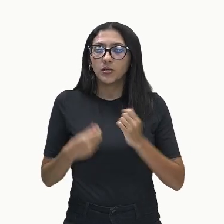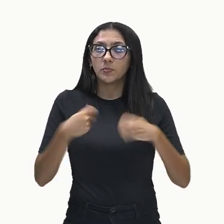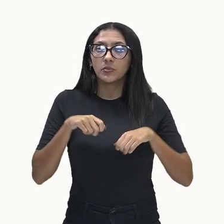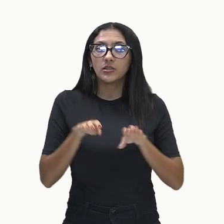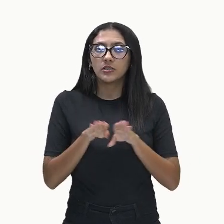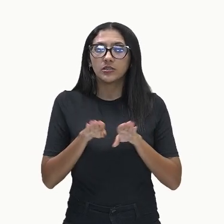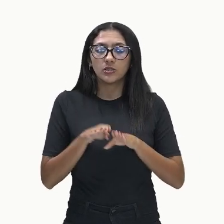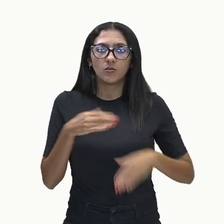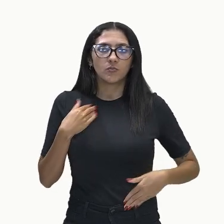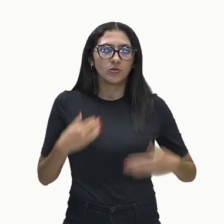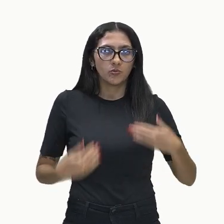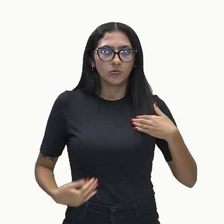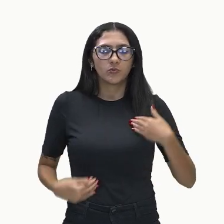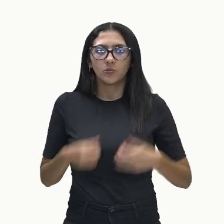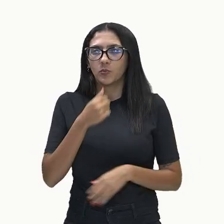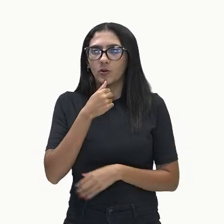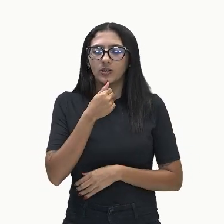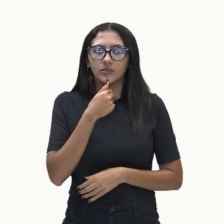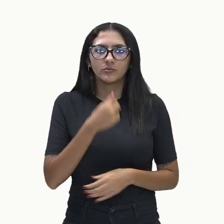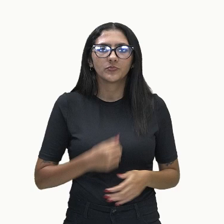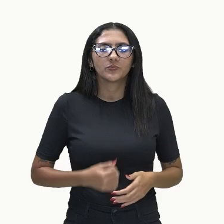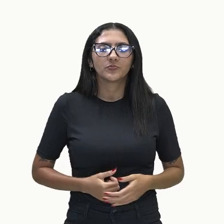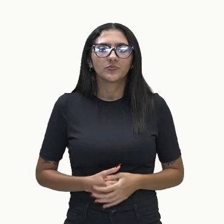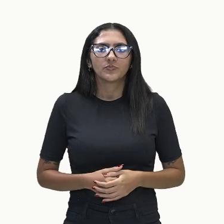precisa, correto? E